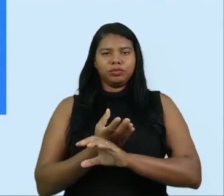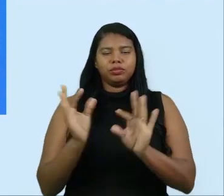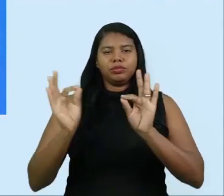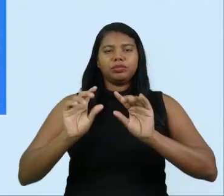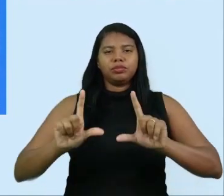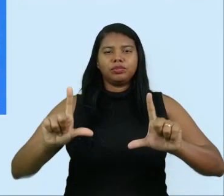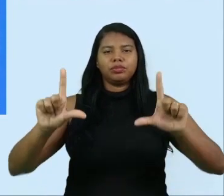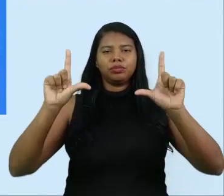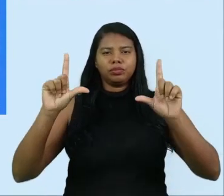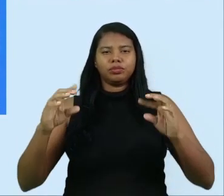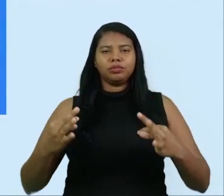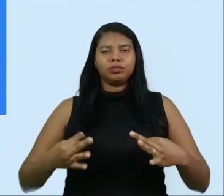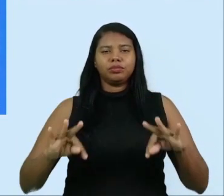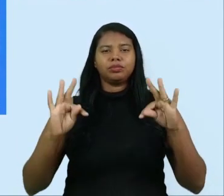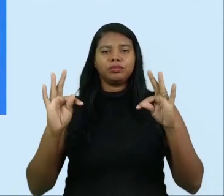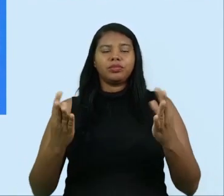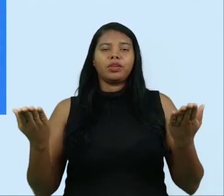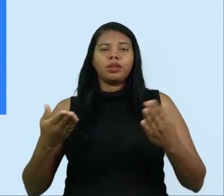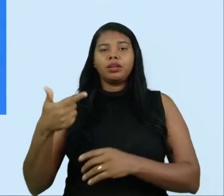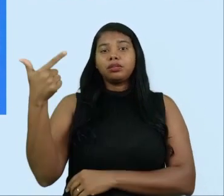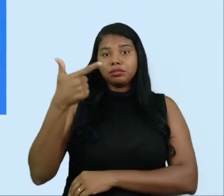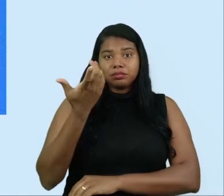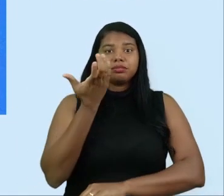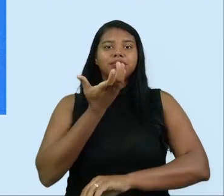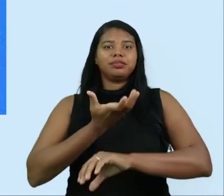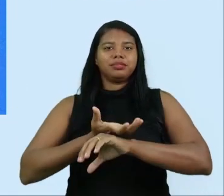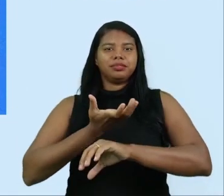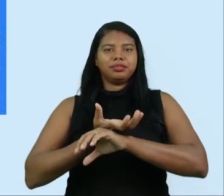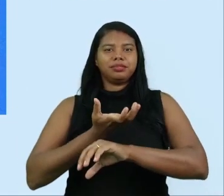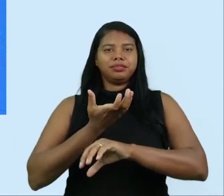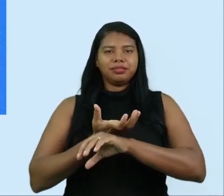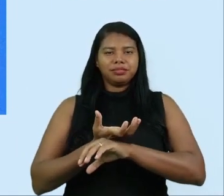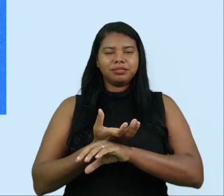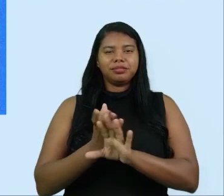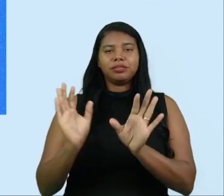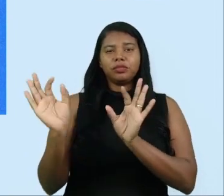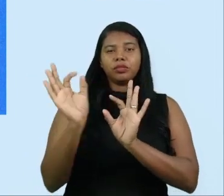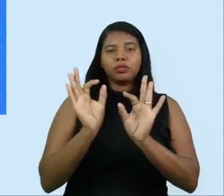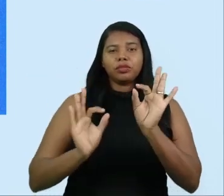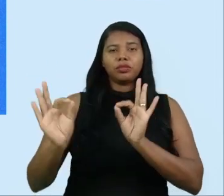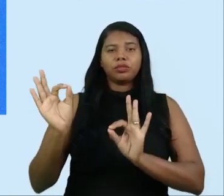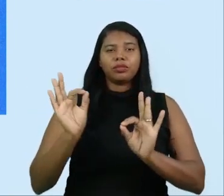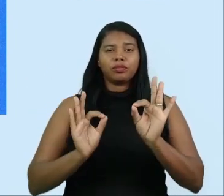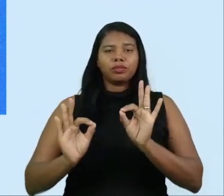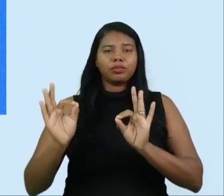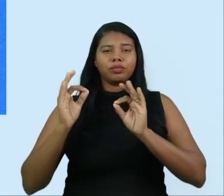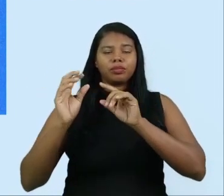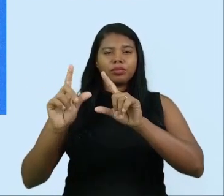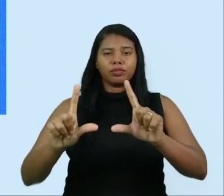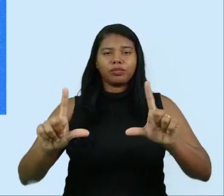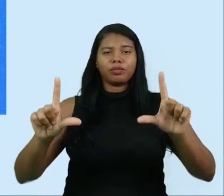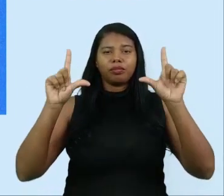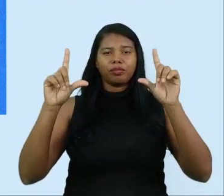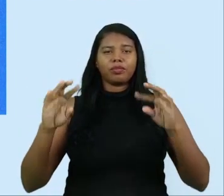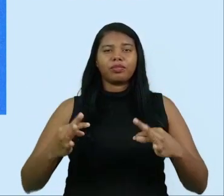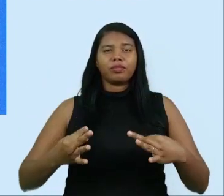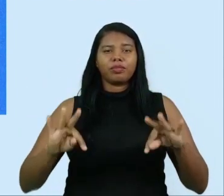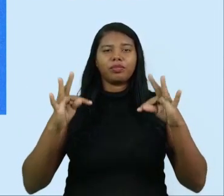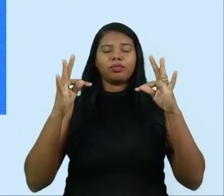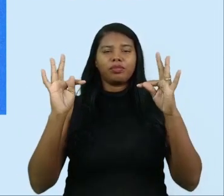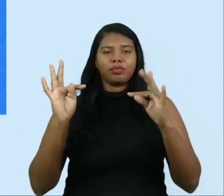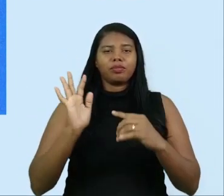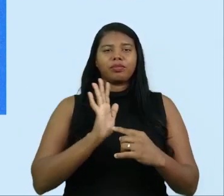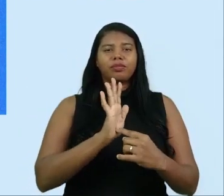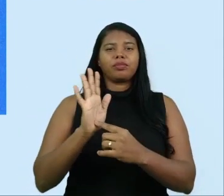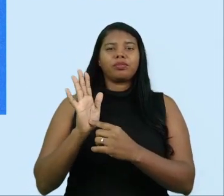Imagem Digital. Estamos na nossa segunda competência, que é produzir e manipular imagens digitais, levando em